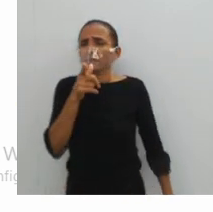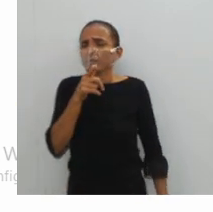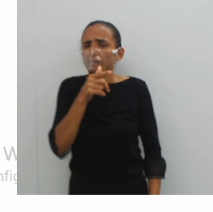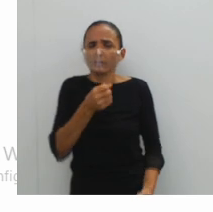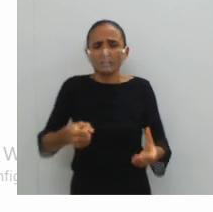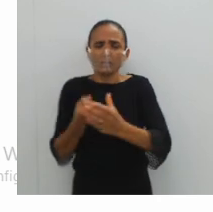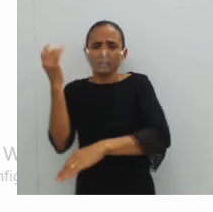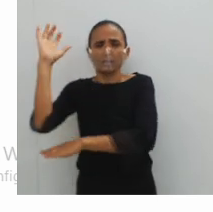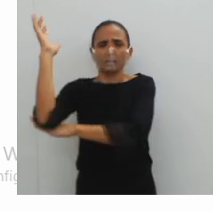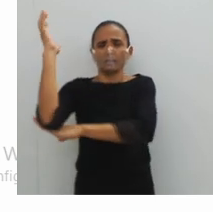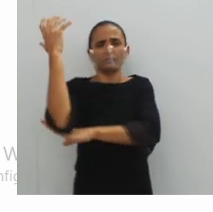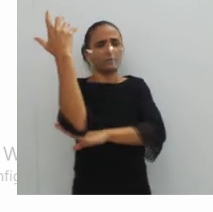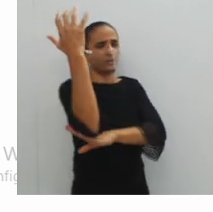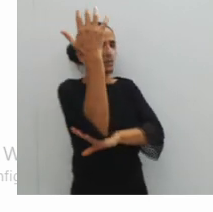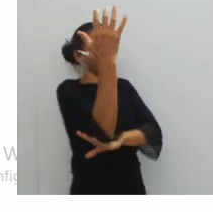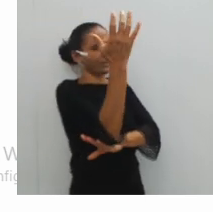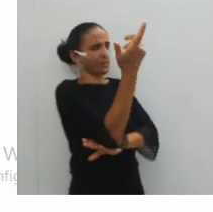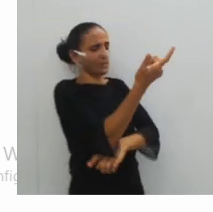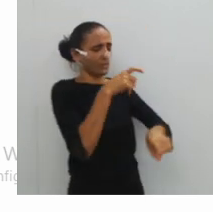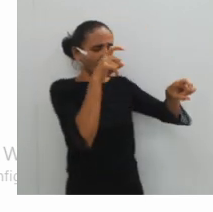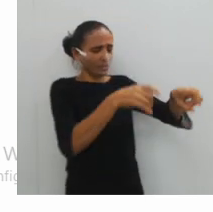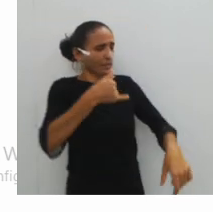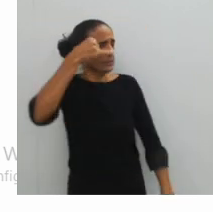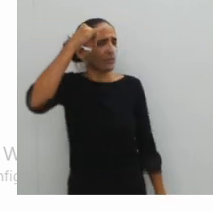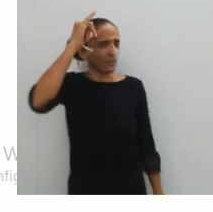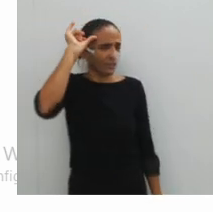agroflorestas. Tem gente que quer fazer sua fazendinha,